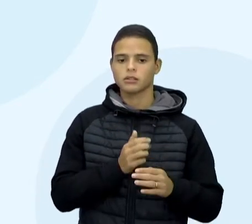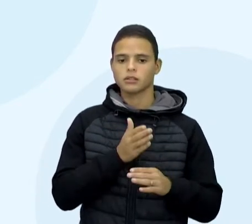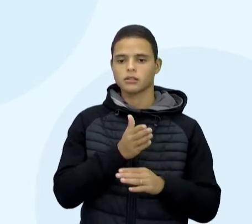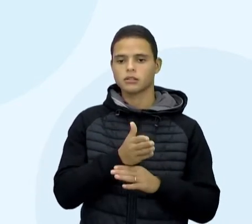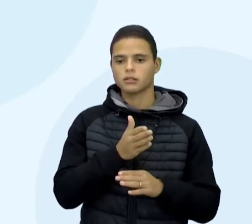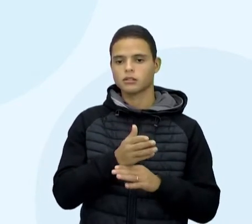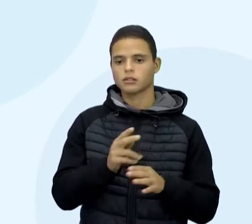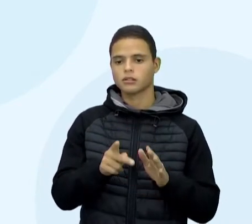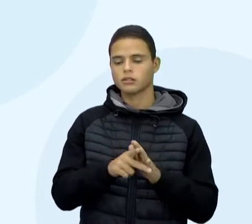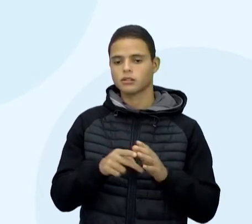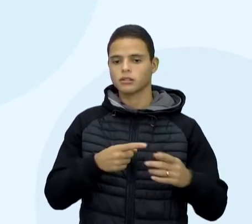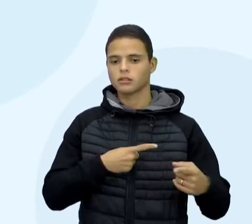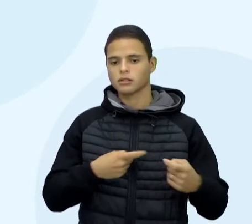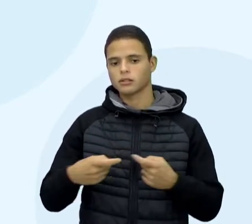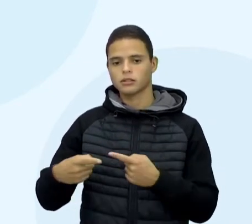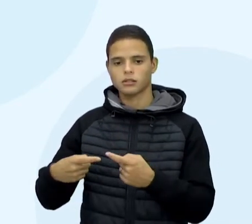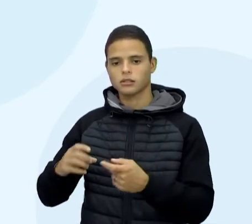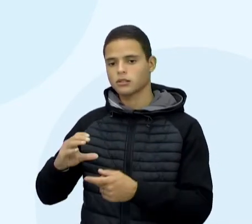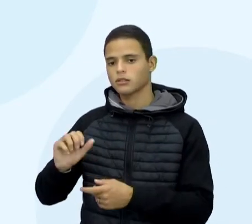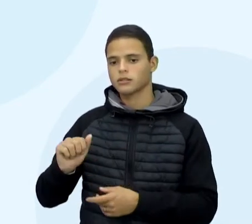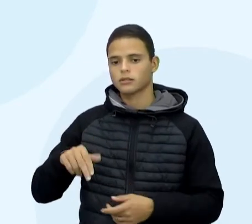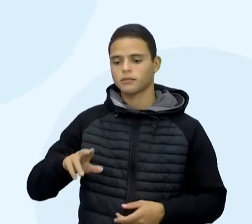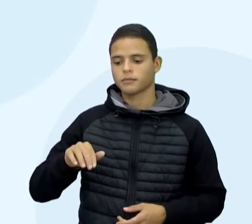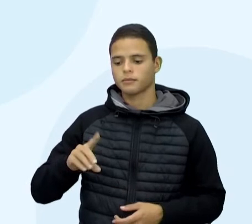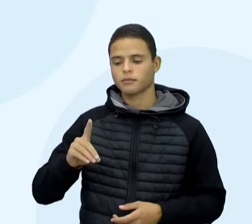de Canudos. Então, olha só,